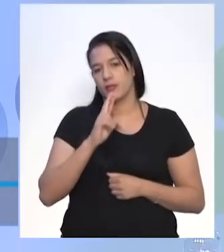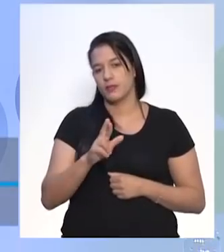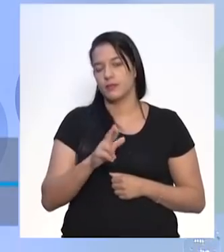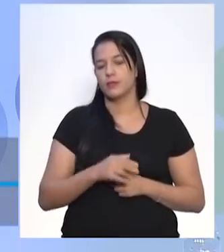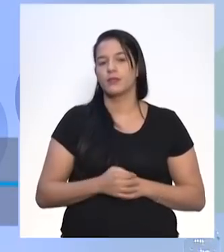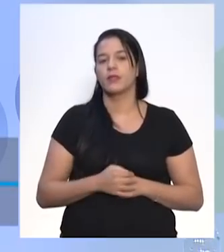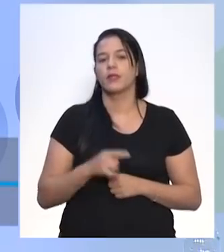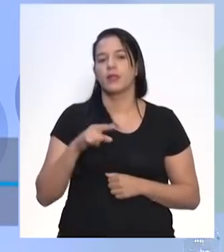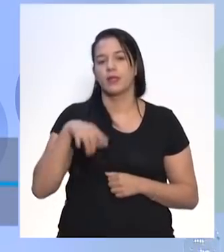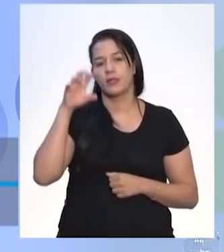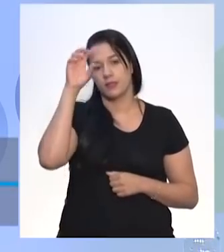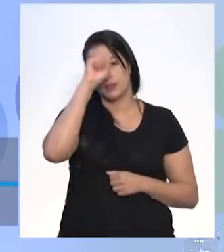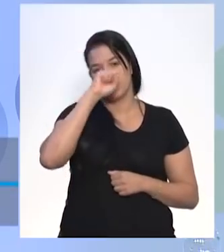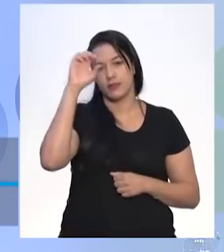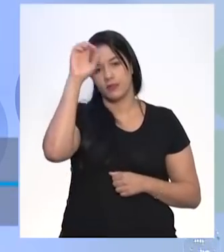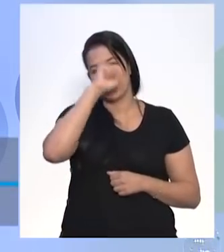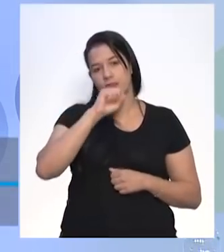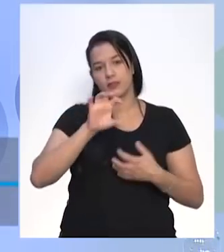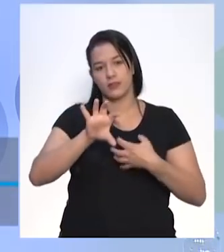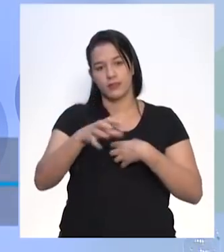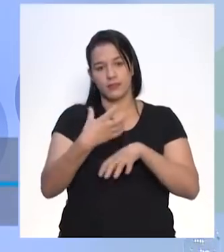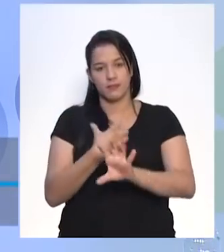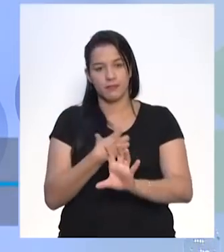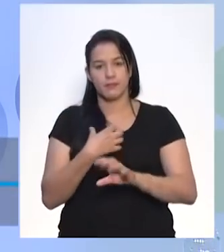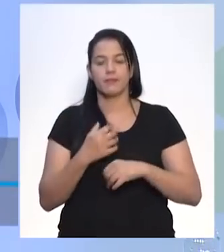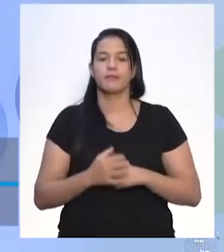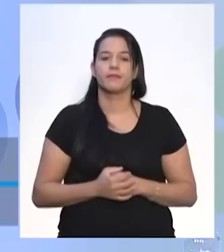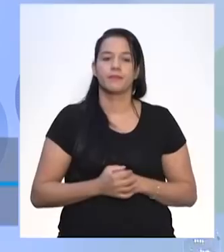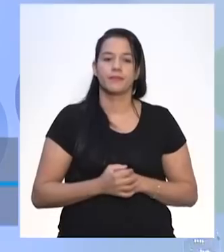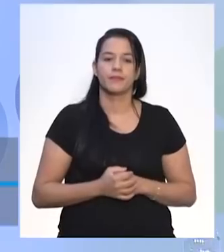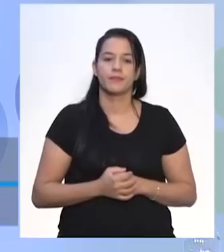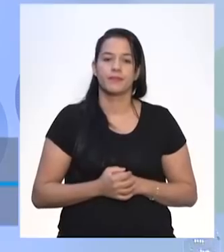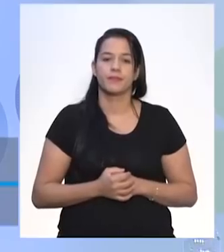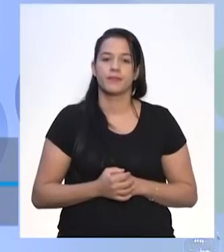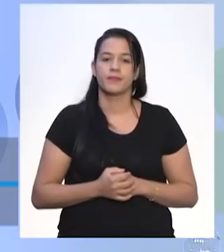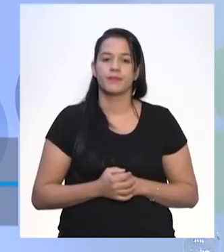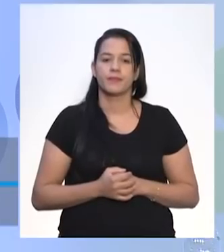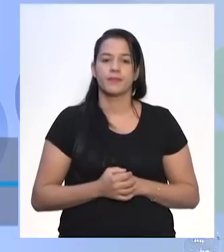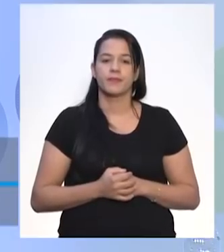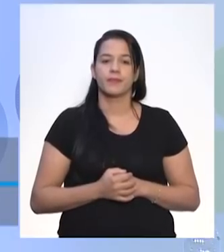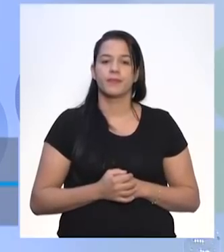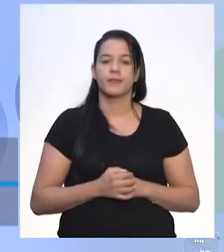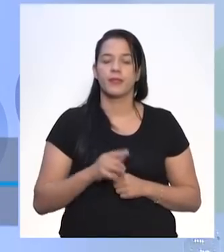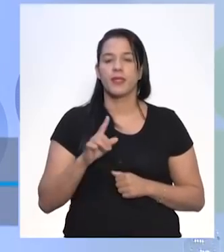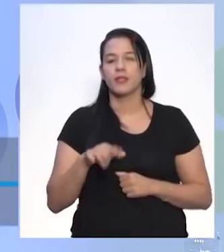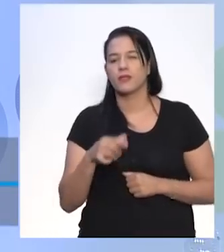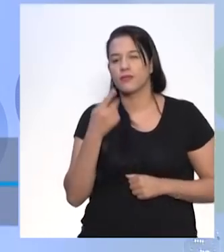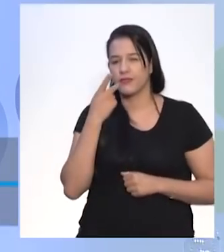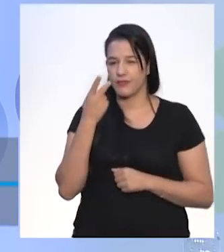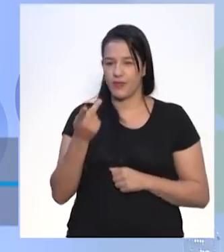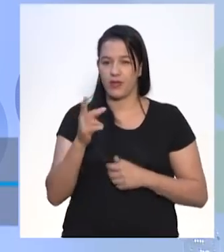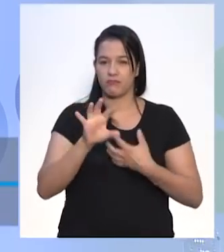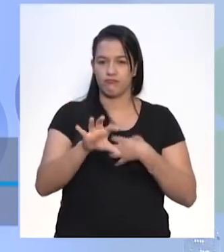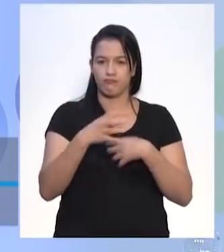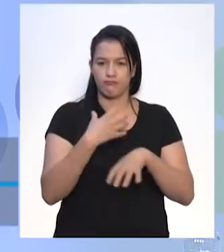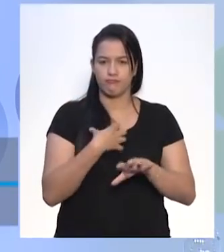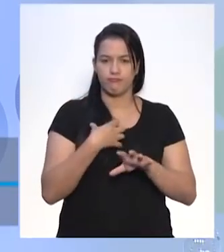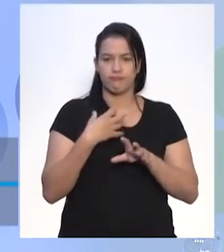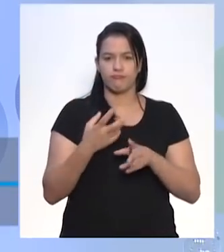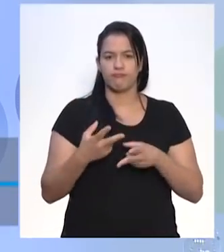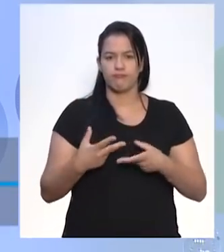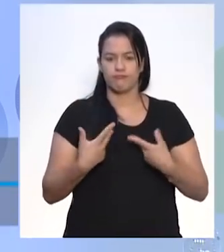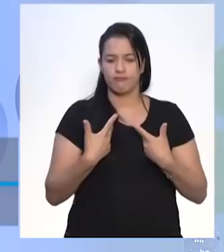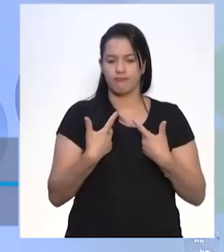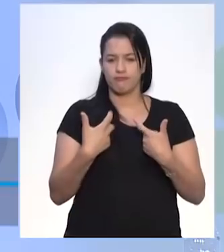ela quer aprender a ser mais empática. O interessante é que quando a Duda traz a questão da empatia, percebam